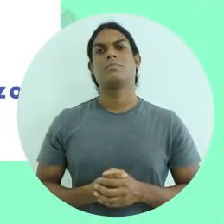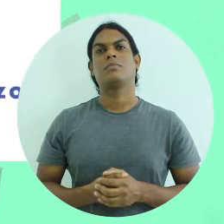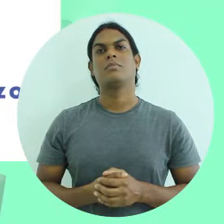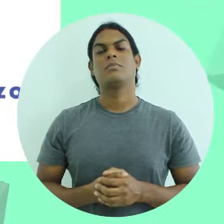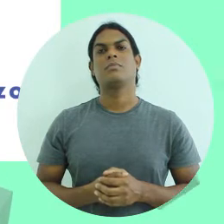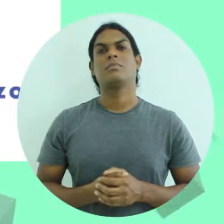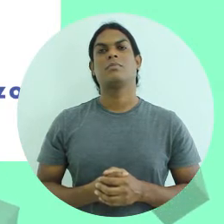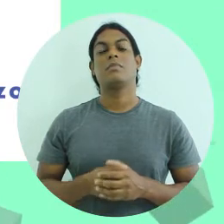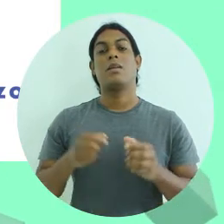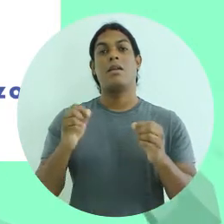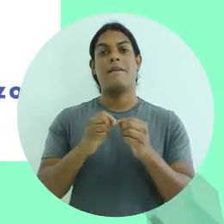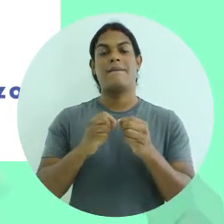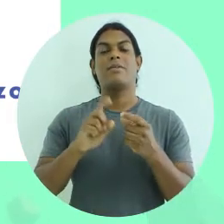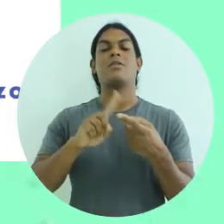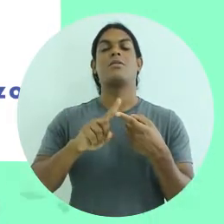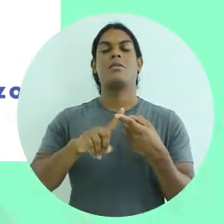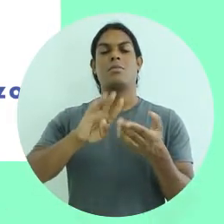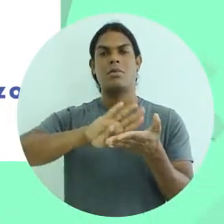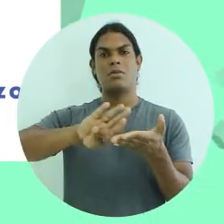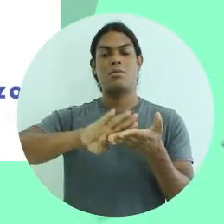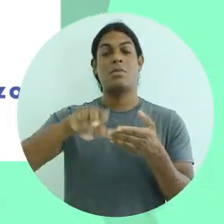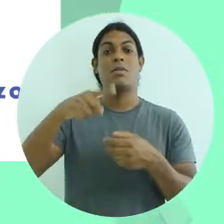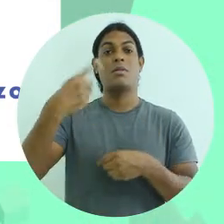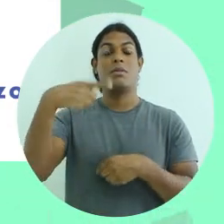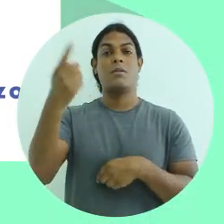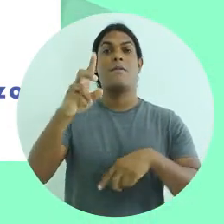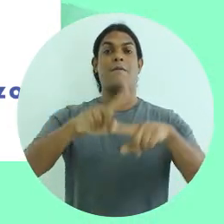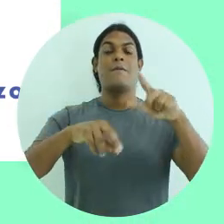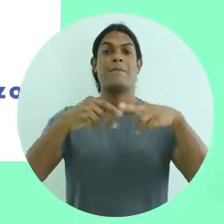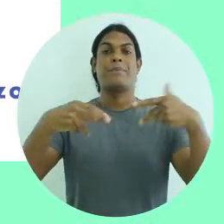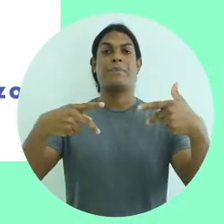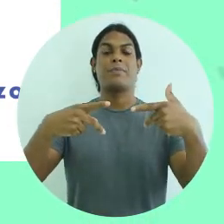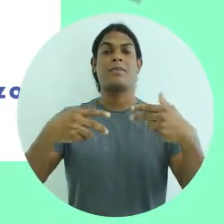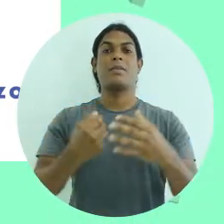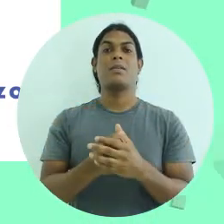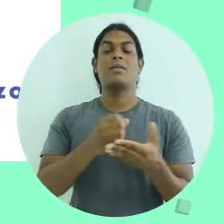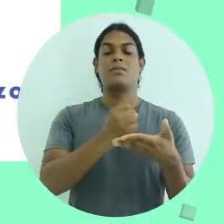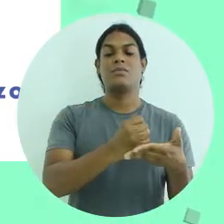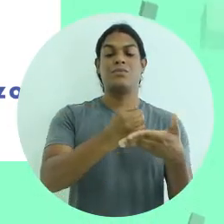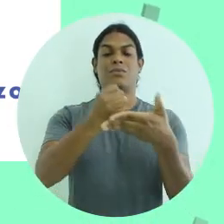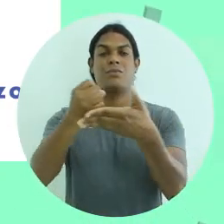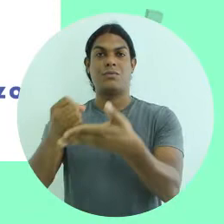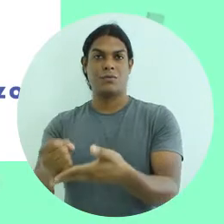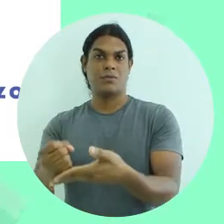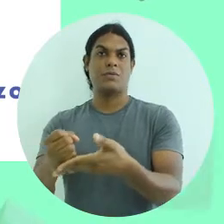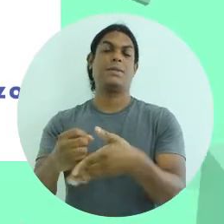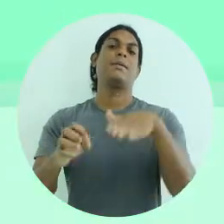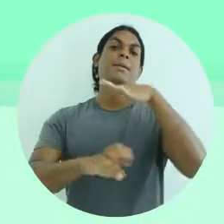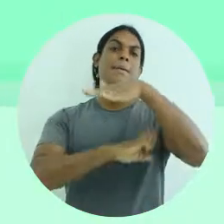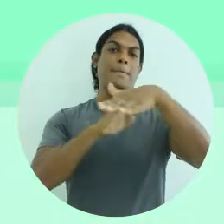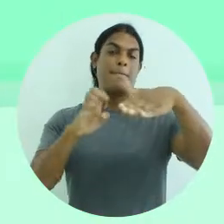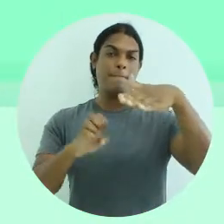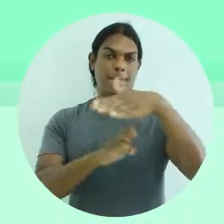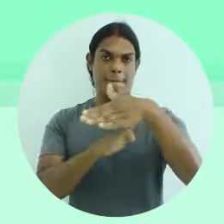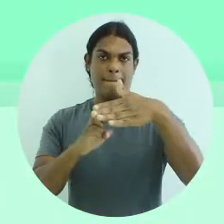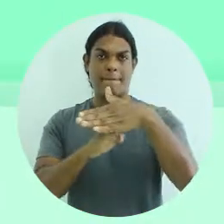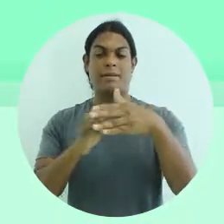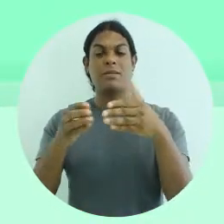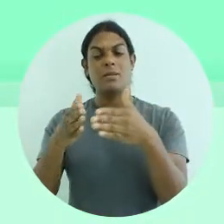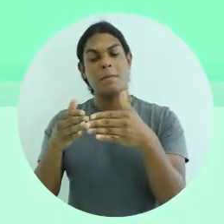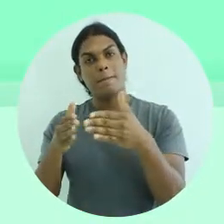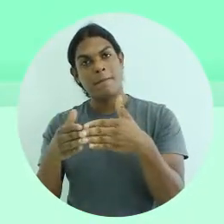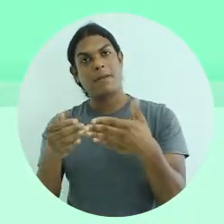um banco. Então, depois que a mercadoria é embarcada, então a empresa vai ao banco e pede